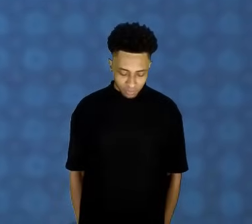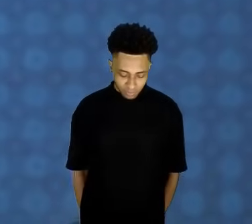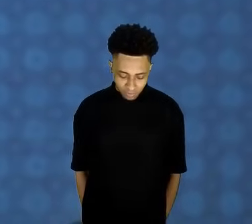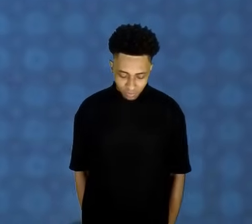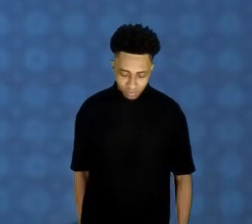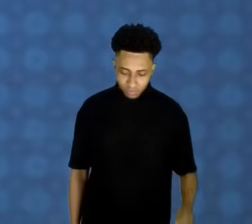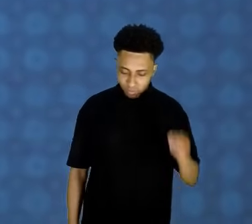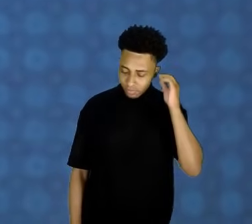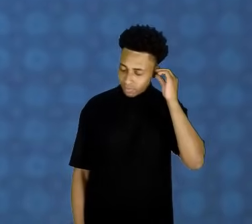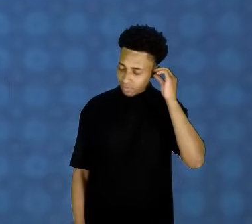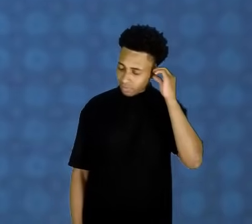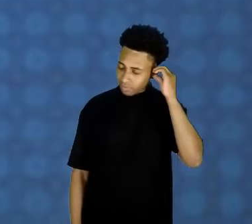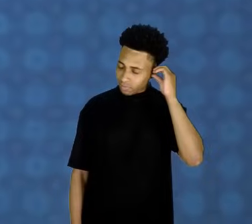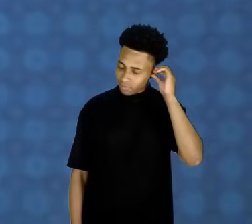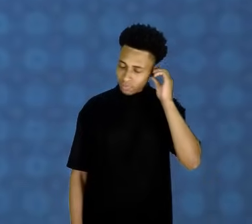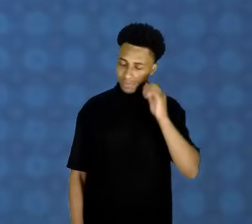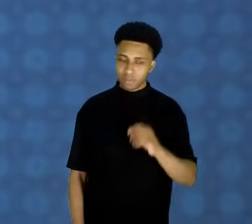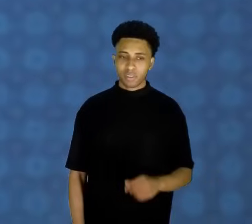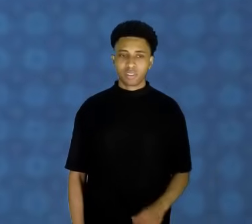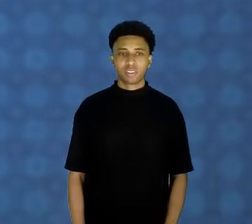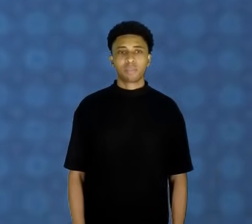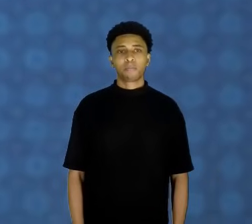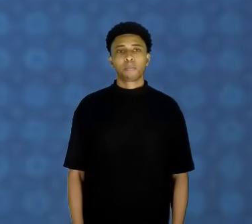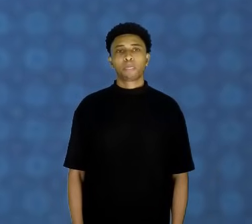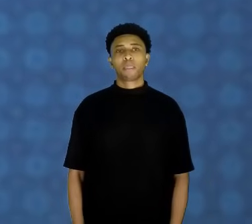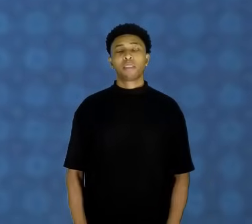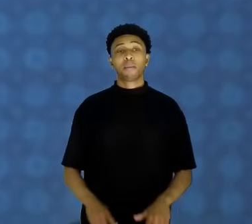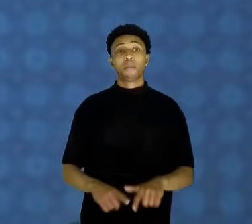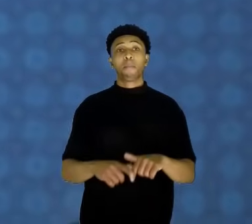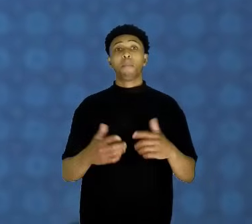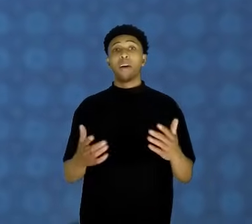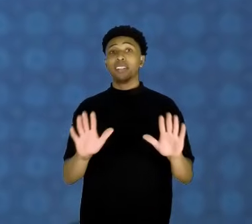Mas ainda assim, ela não desanimou.